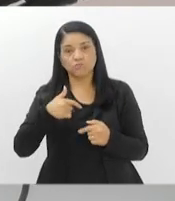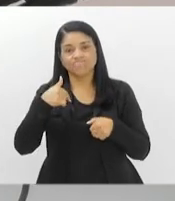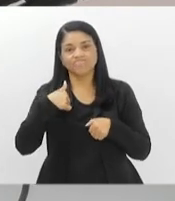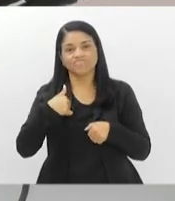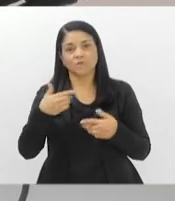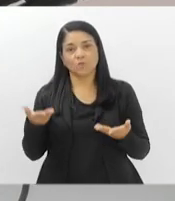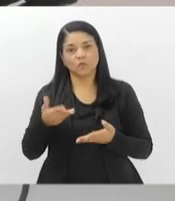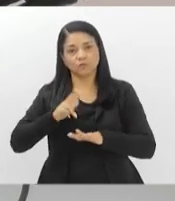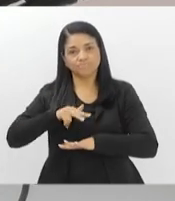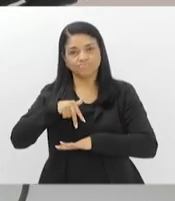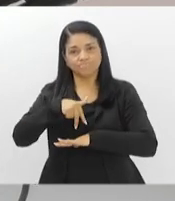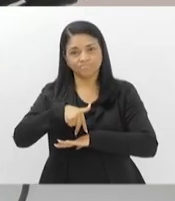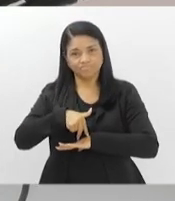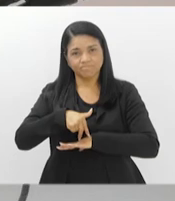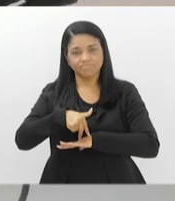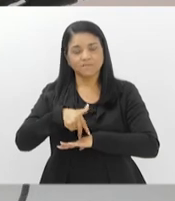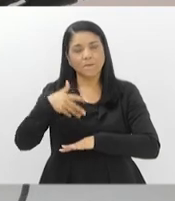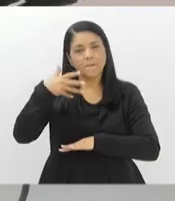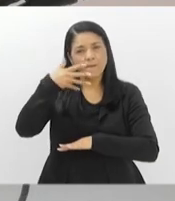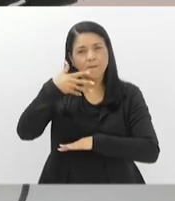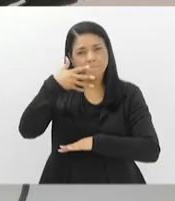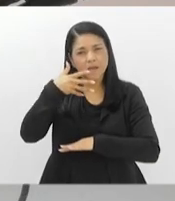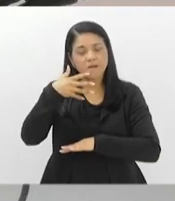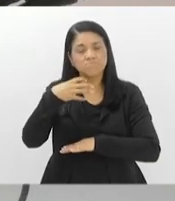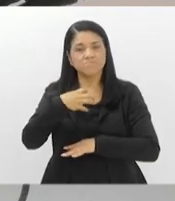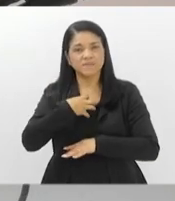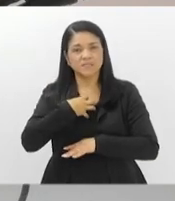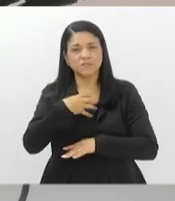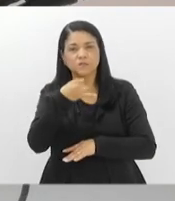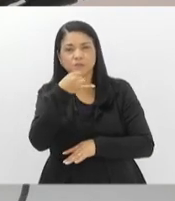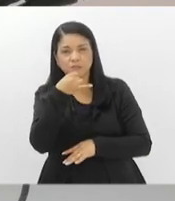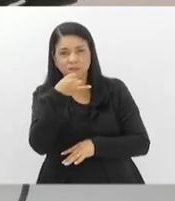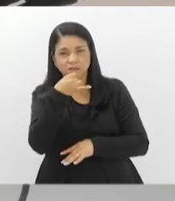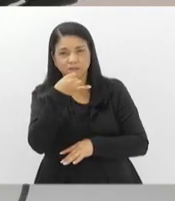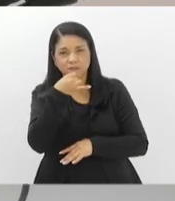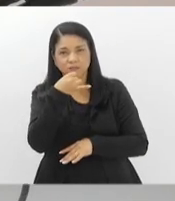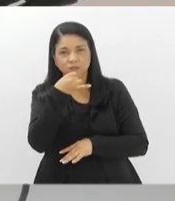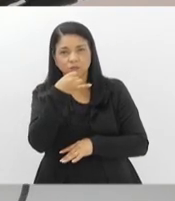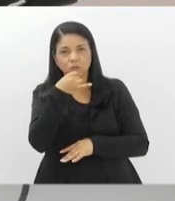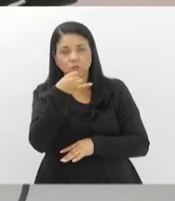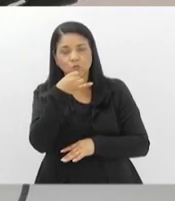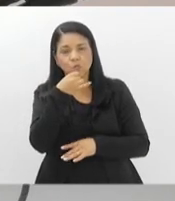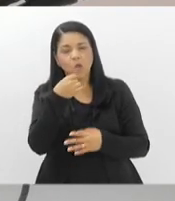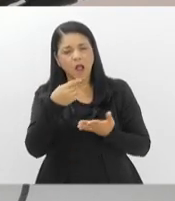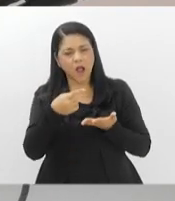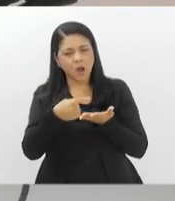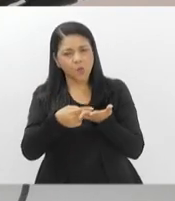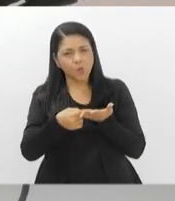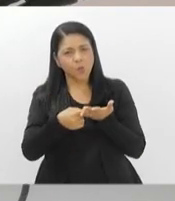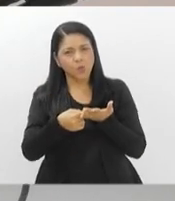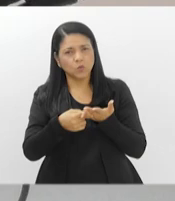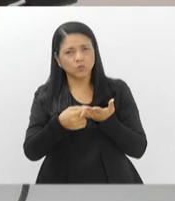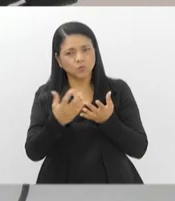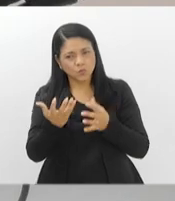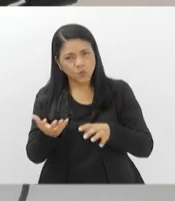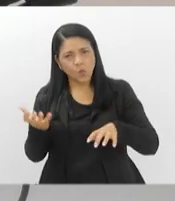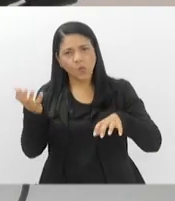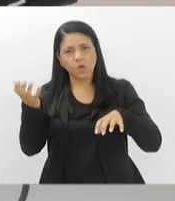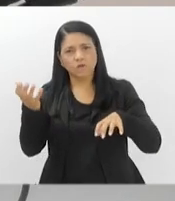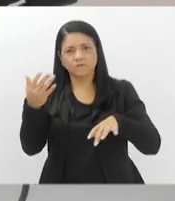como muito triste com a acordo que foi feito no Congresso